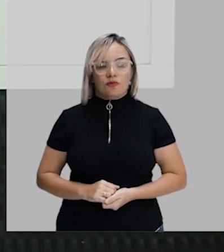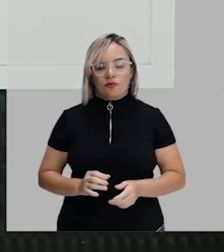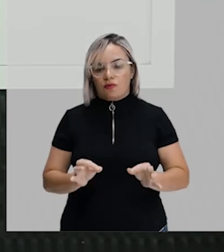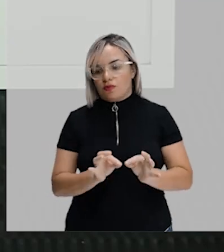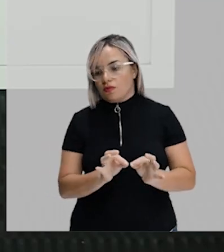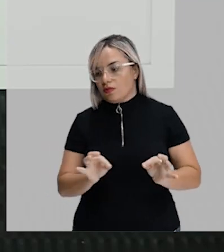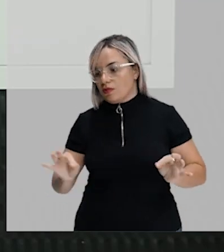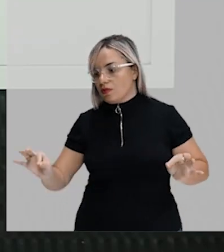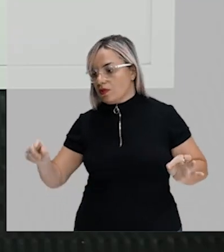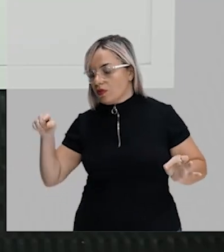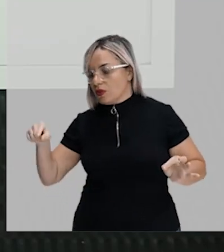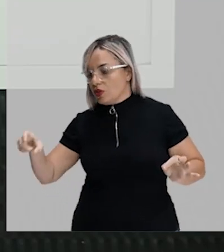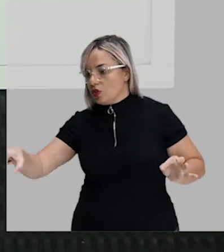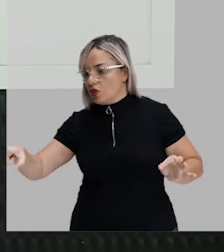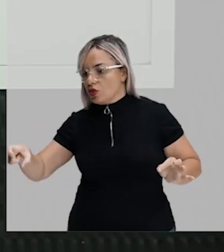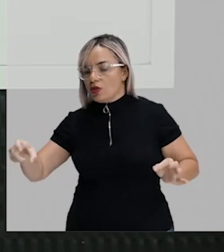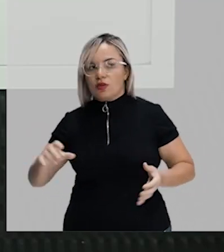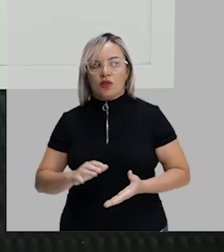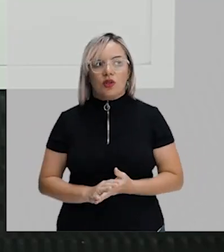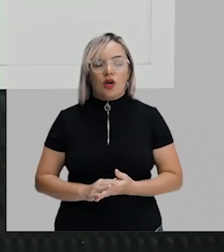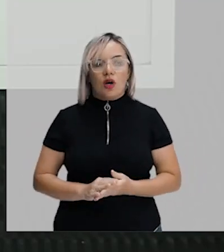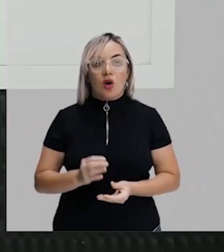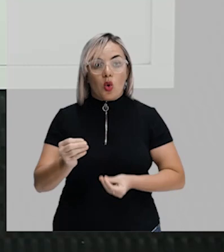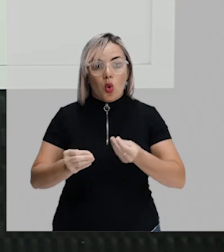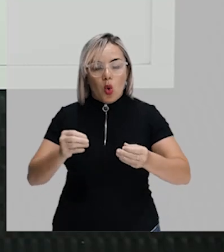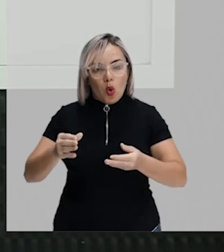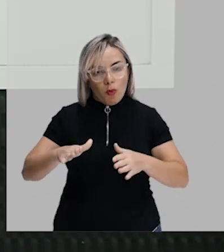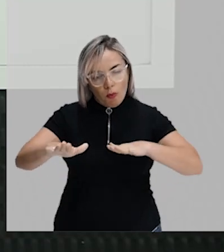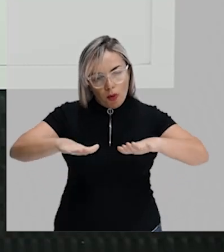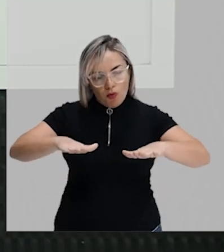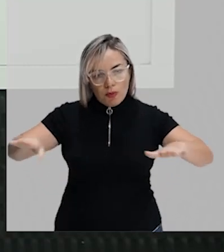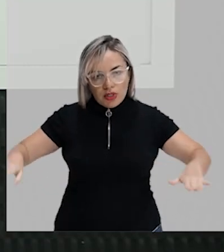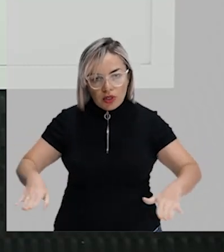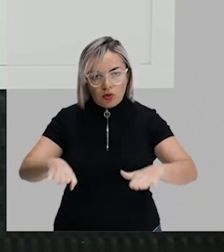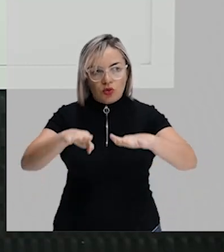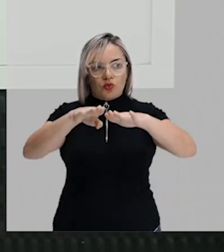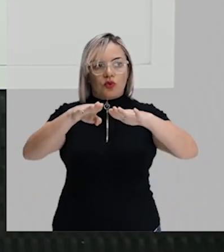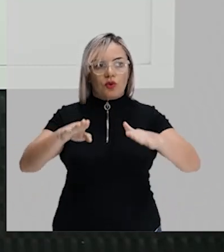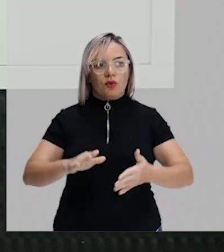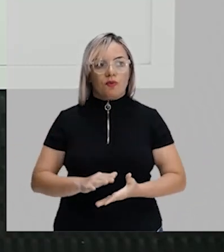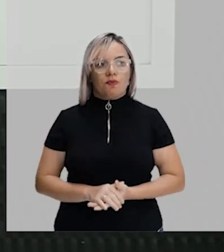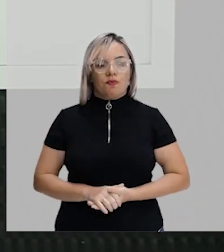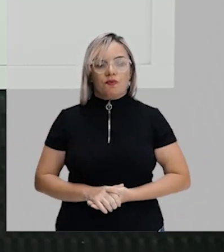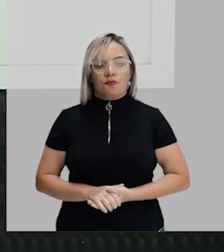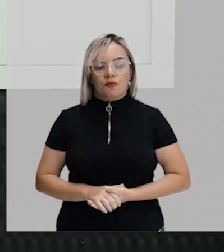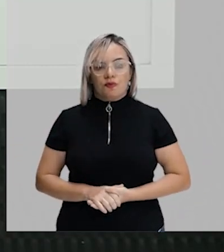Pronto. Então para x, como o movimento ele é uniforme,